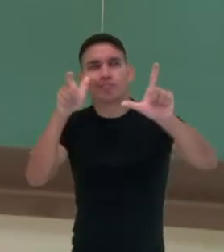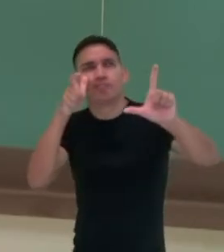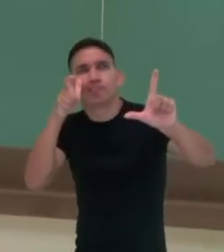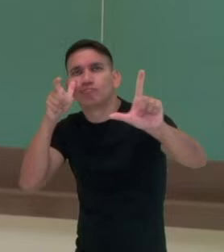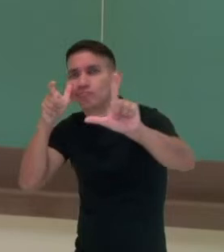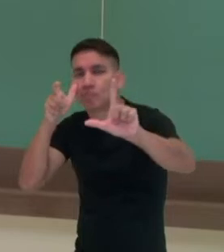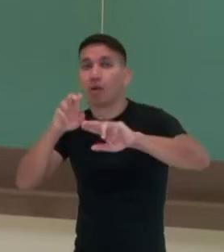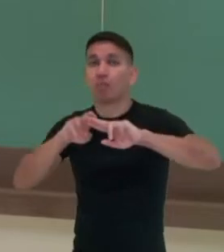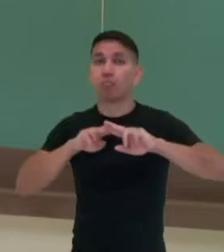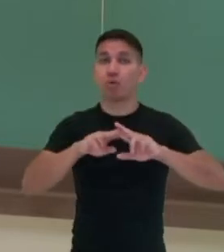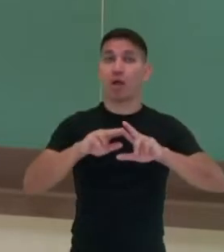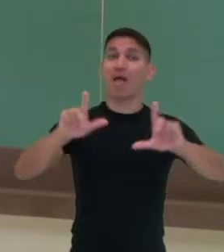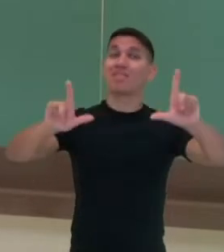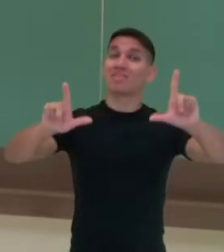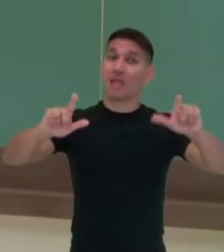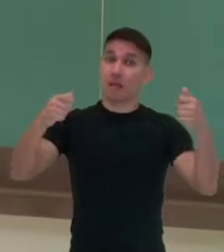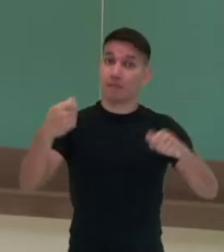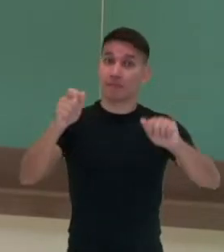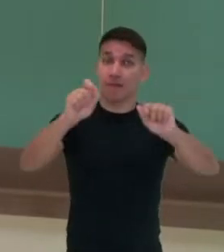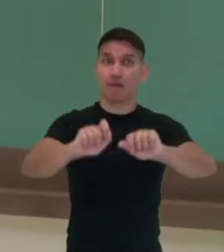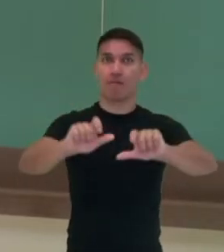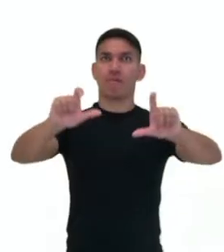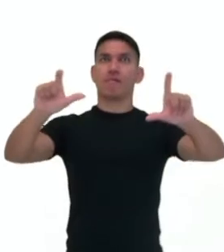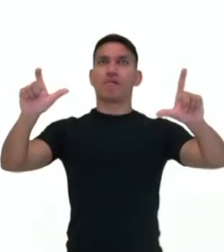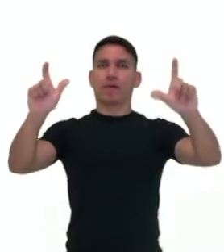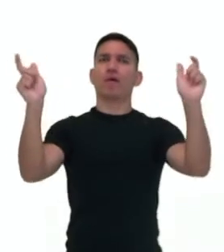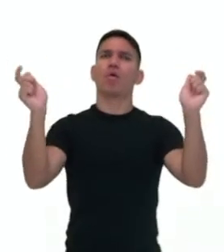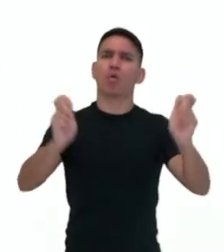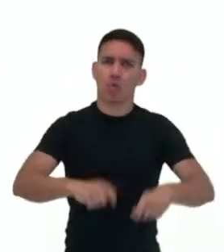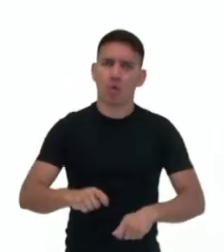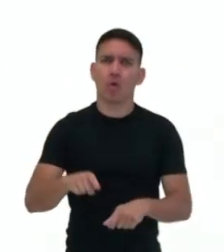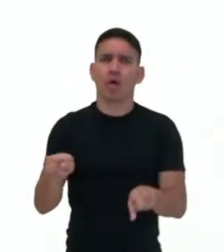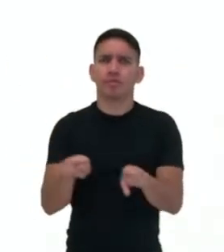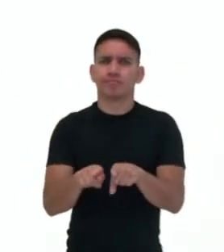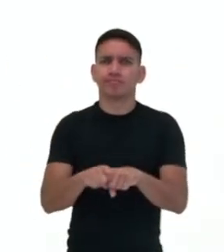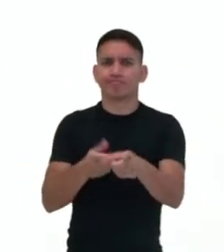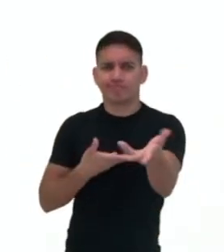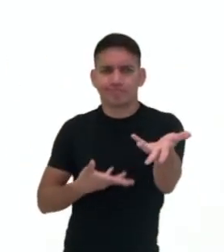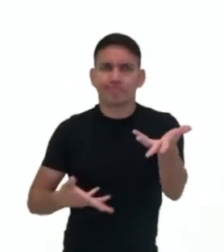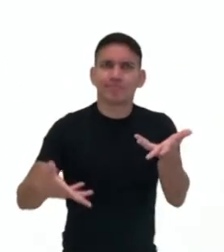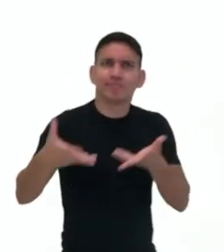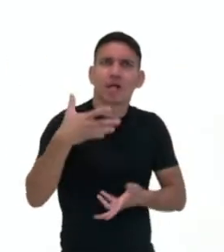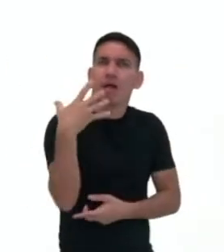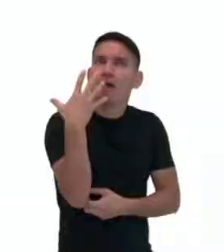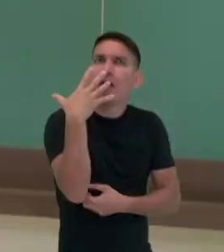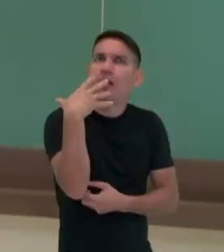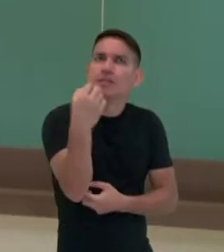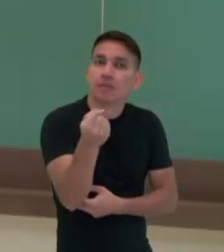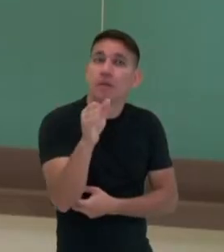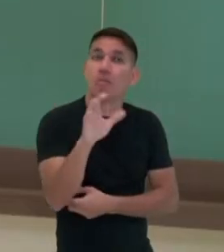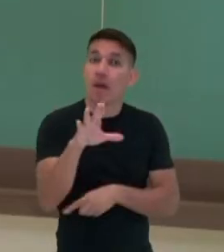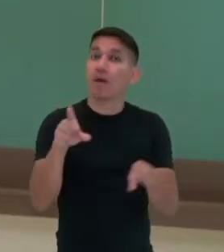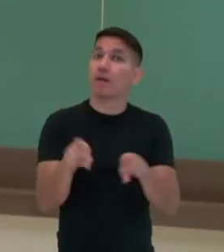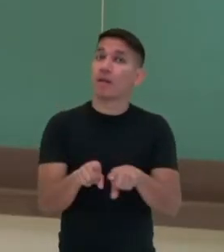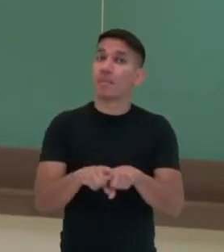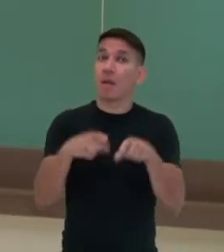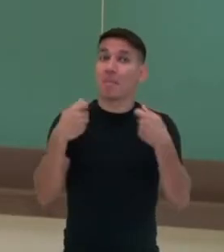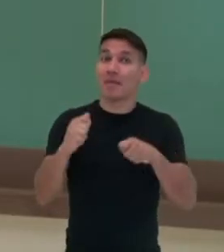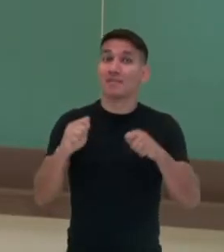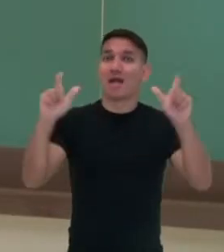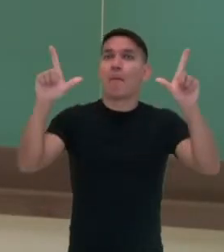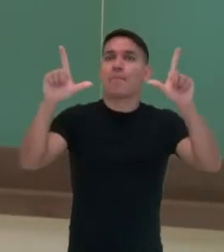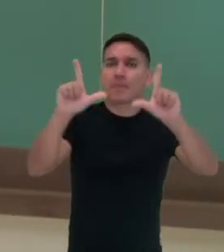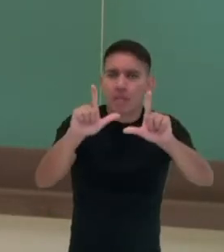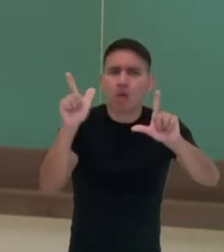tela precisa ser grande o suficiente para ser envolvente e pequeno o suficiente para ser clara e nítida,